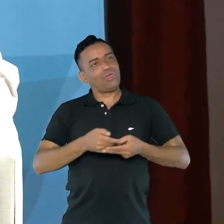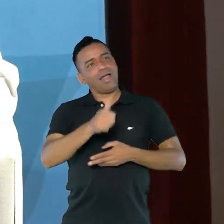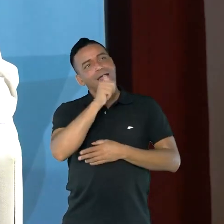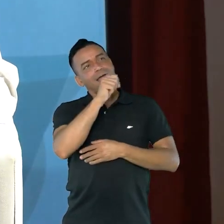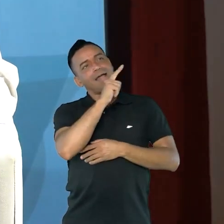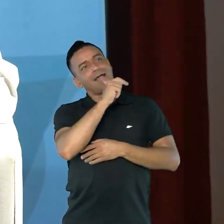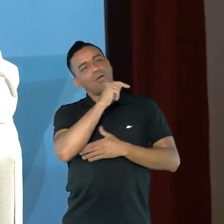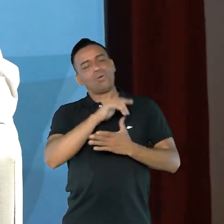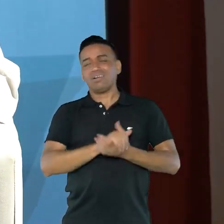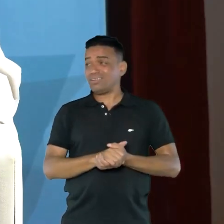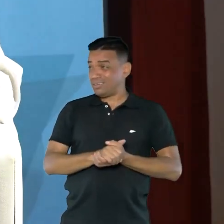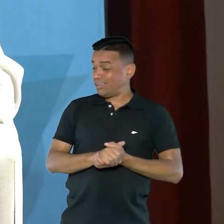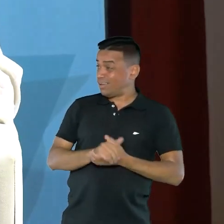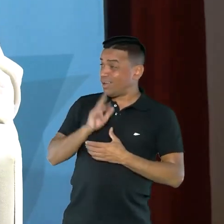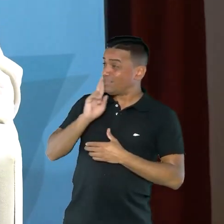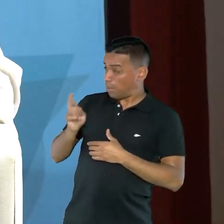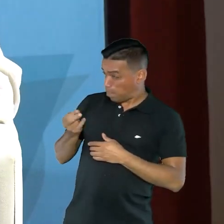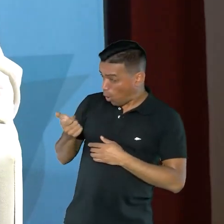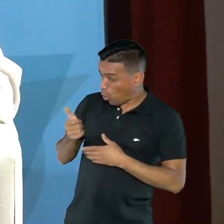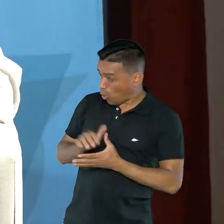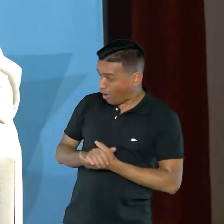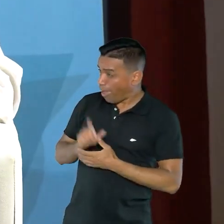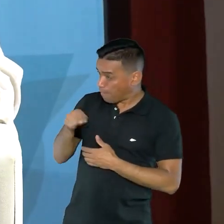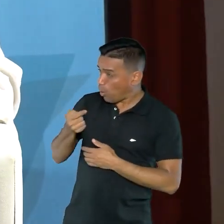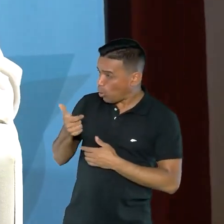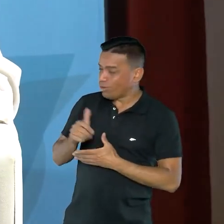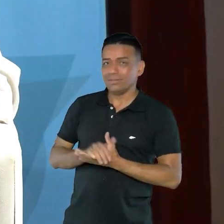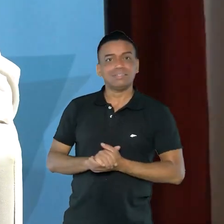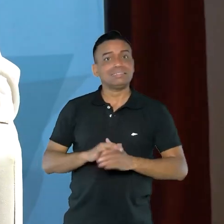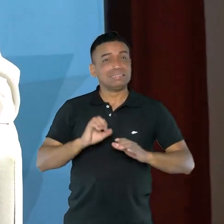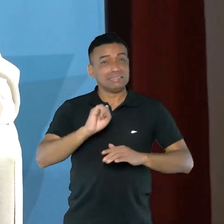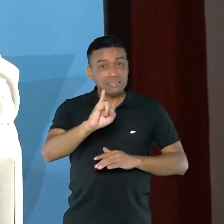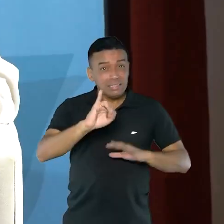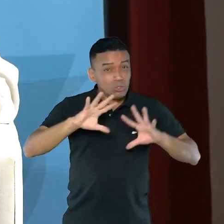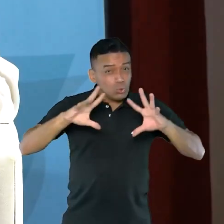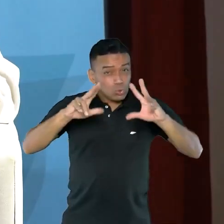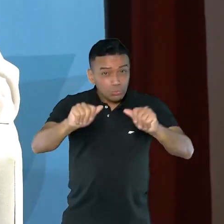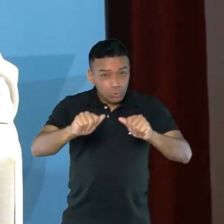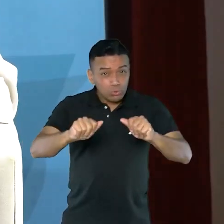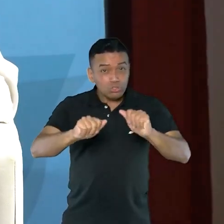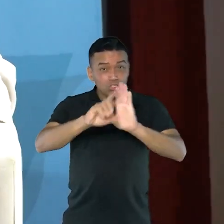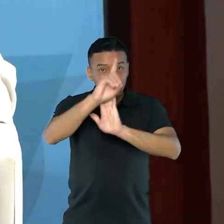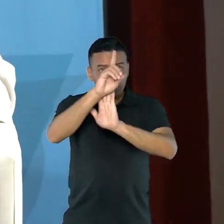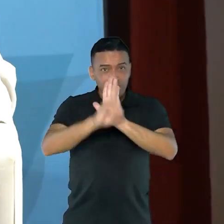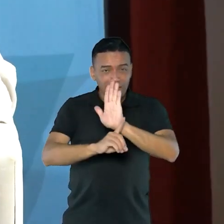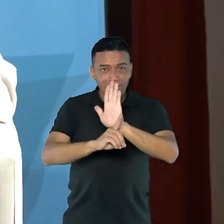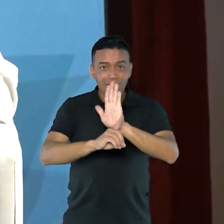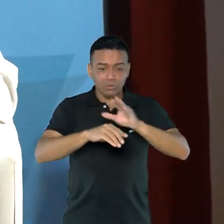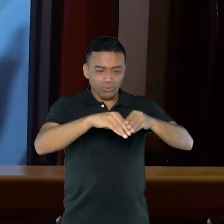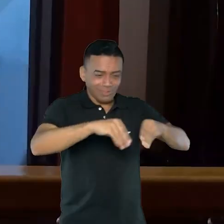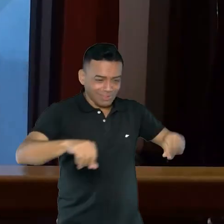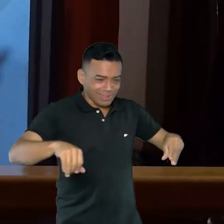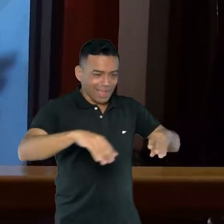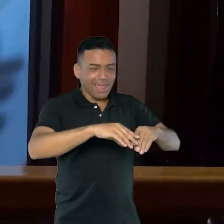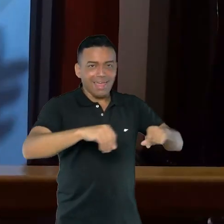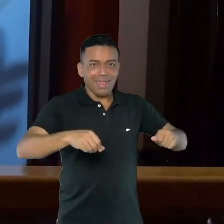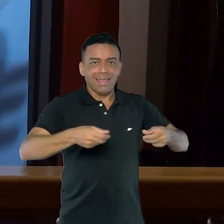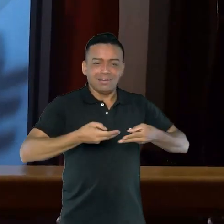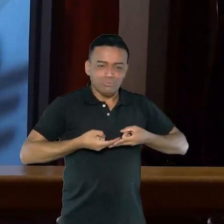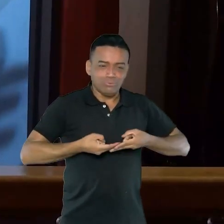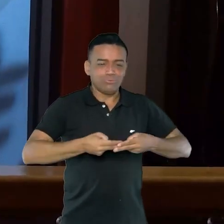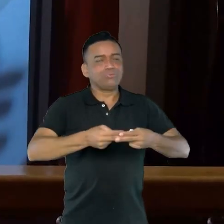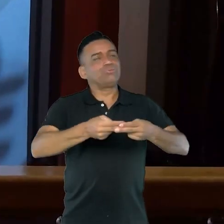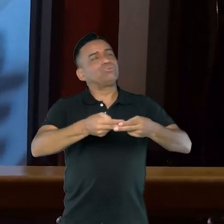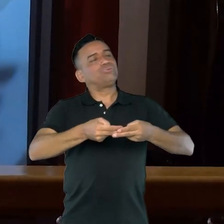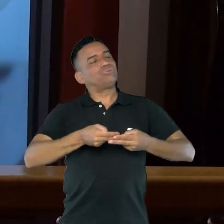pouca coisa? Talvez, né, se todo mundo tivesse direito a terra, sombra e água fresca, a gente não